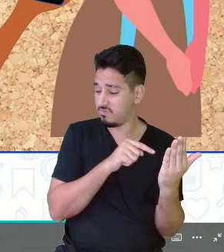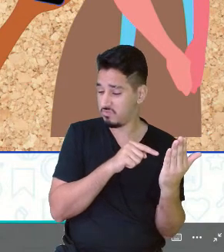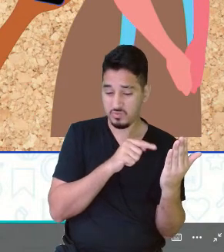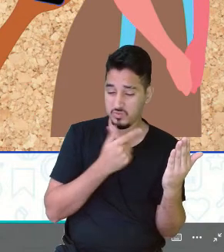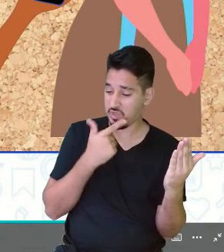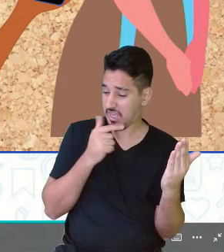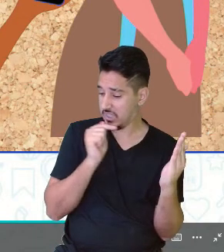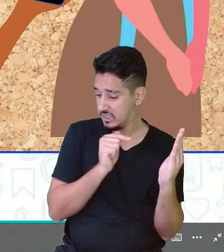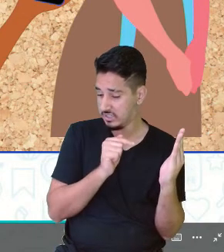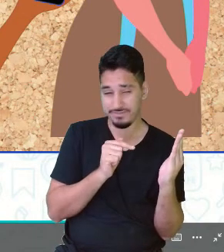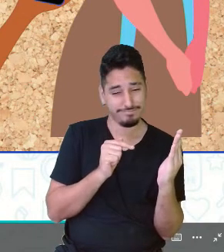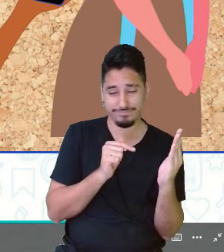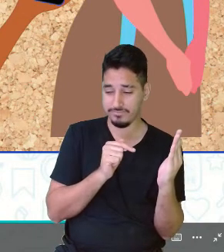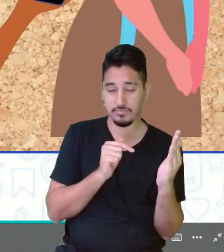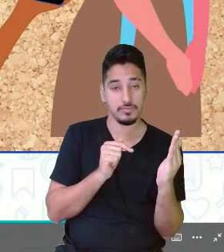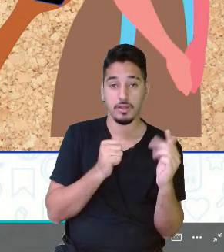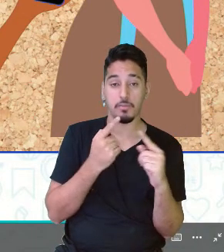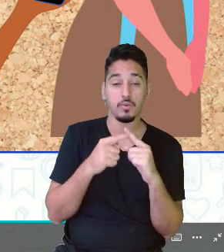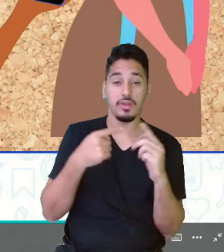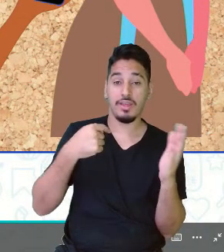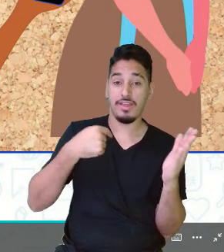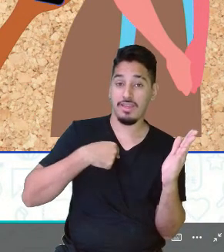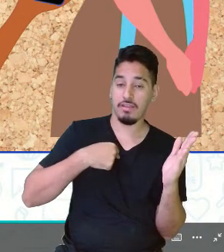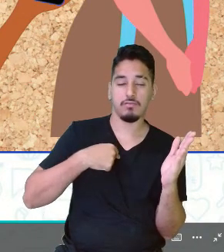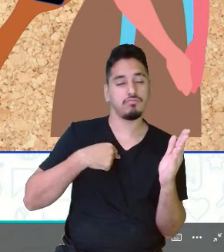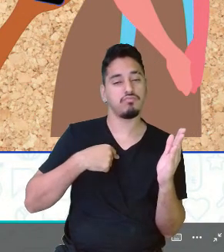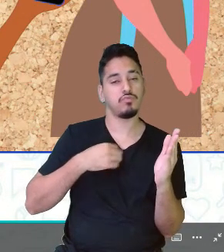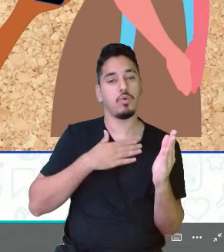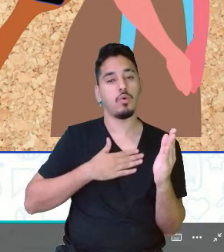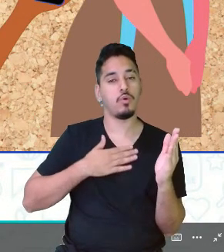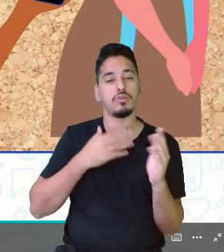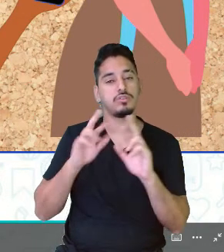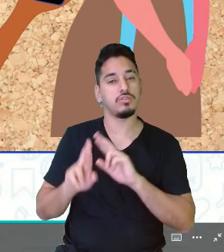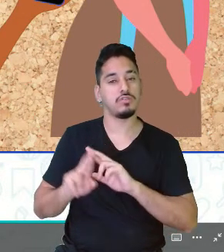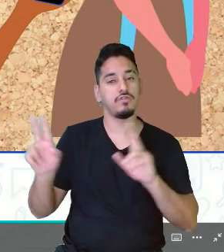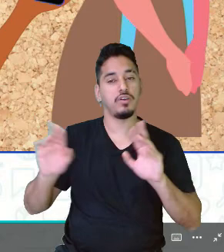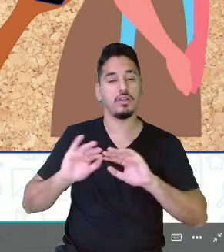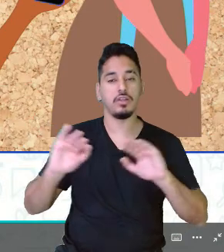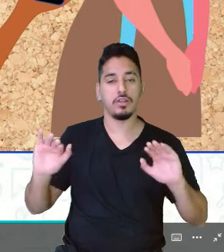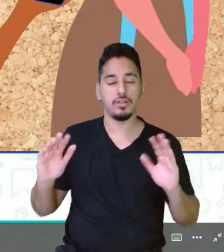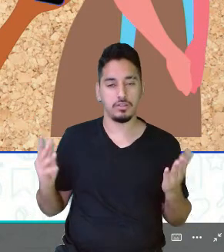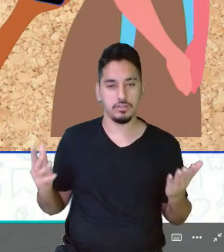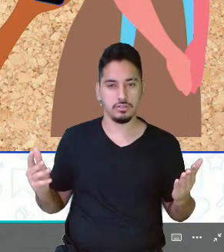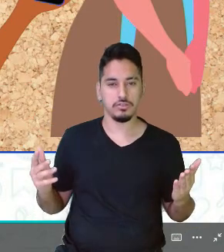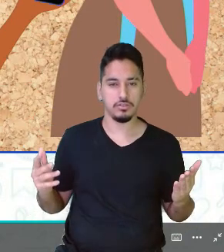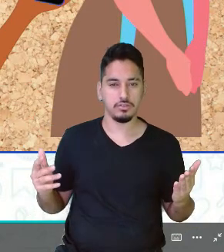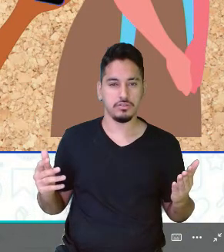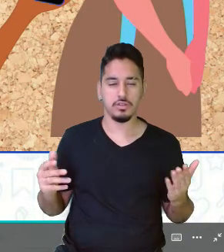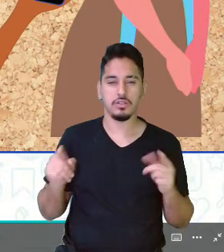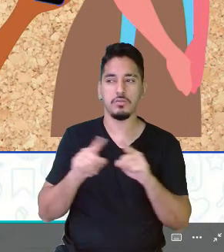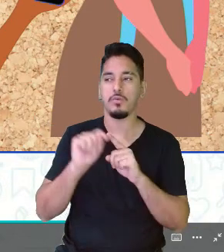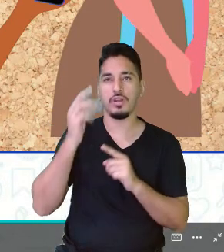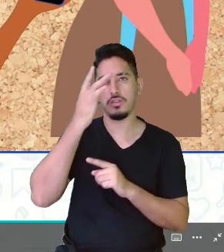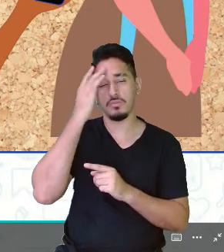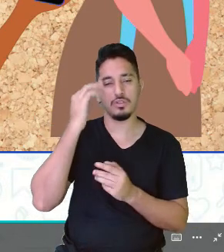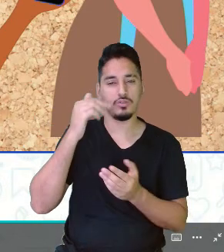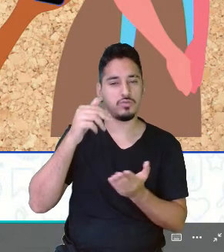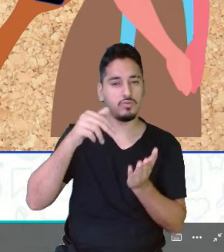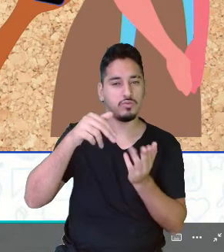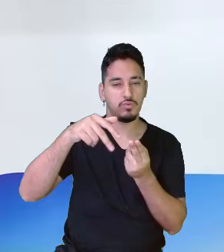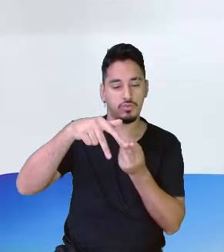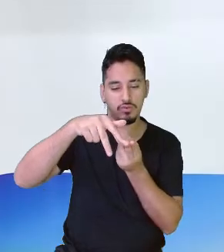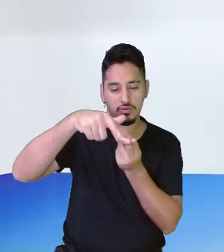mesmos contextos que dão graça e sentido aos memes. É o mesmo caso daquela turma de skatistas que eu trouxe na